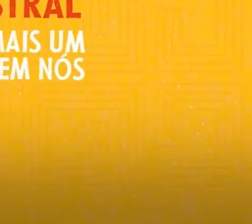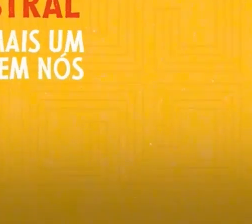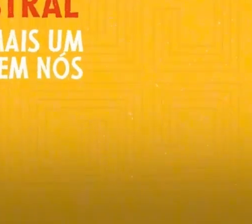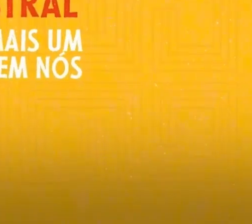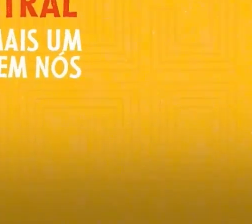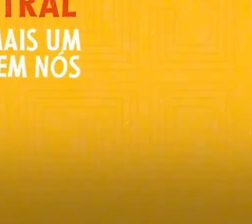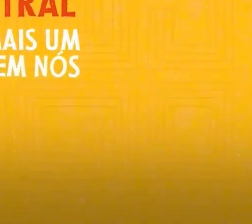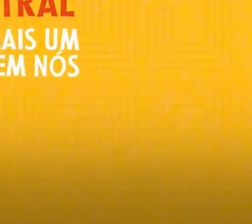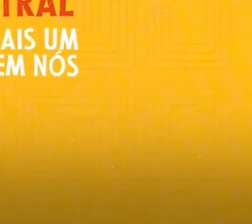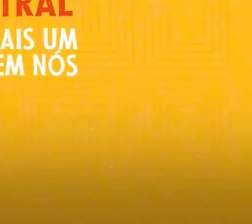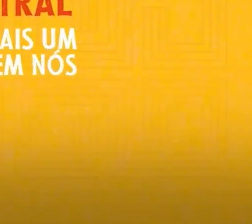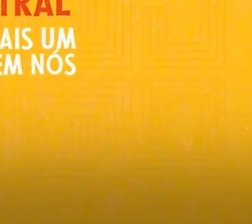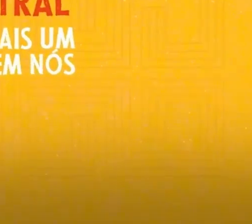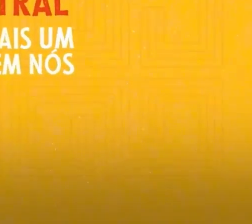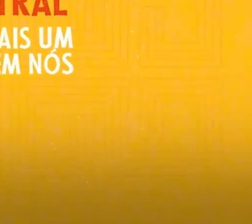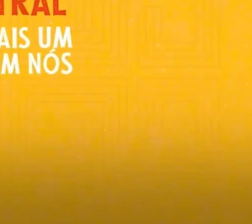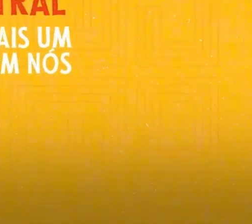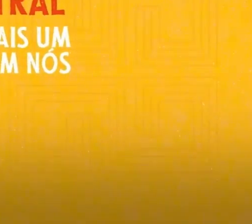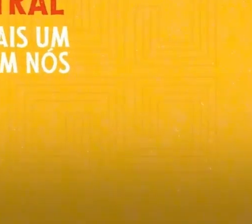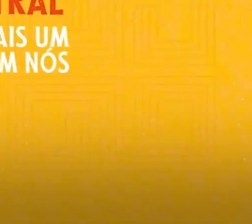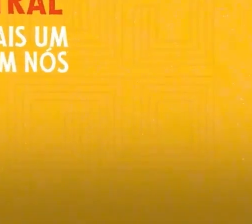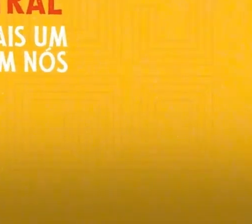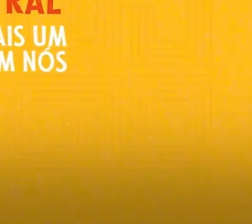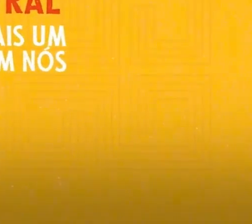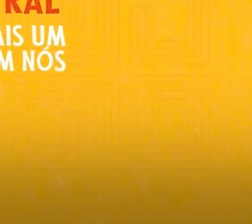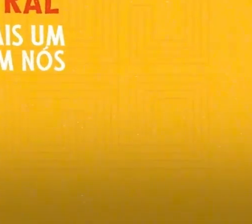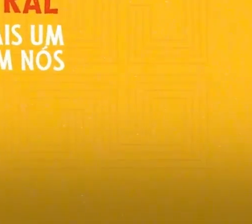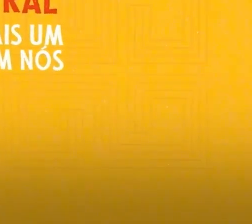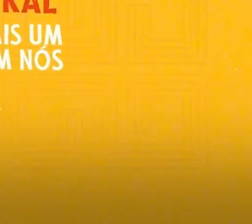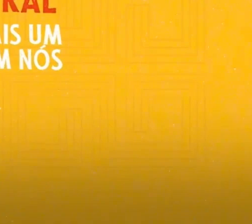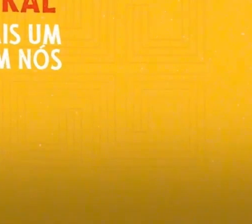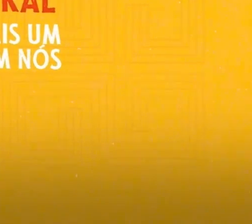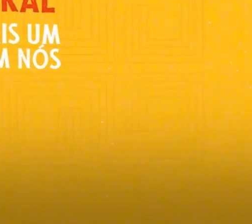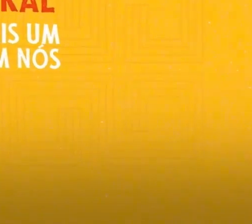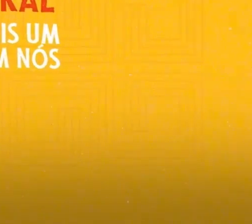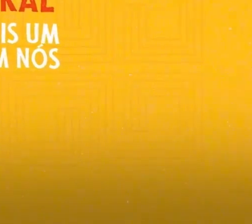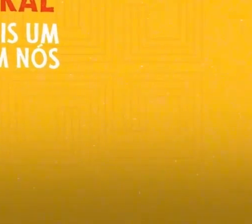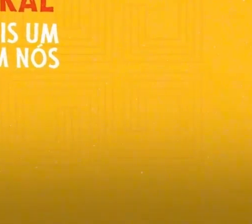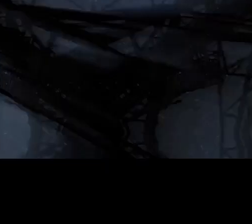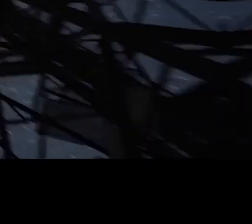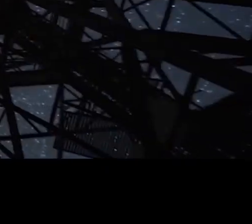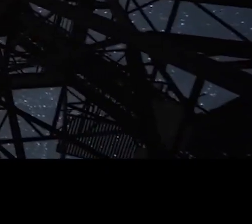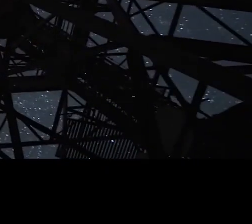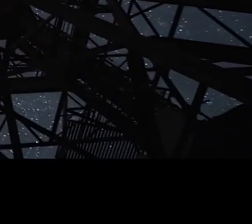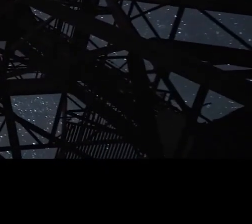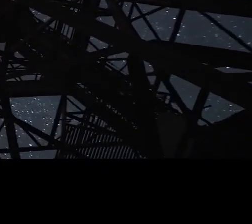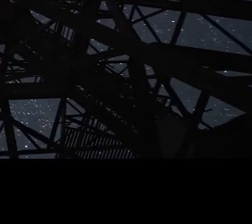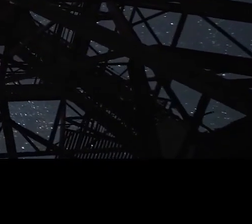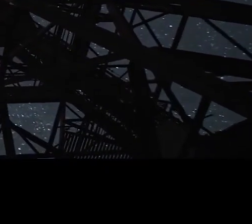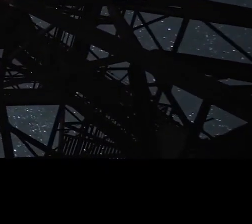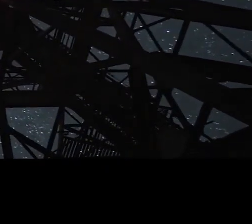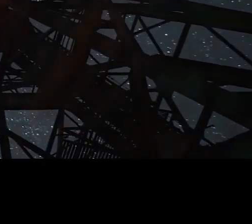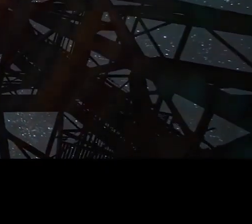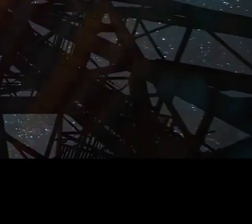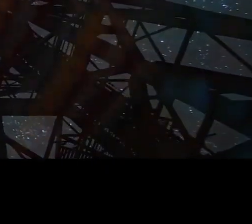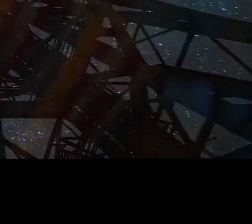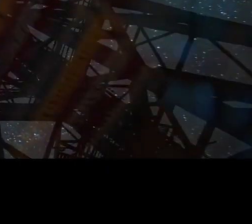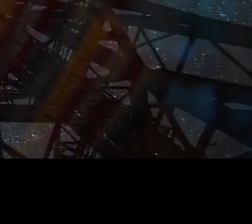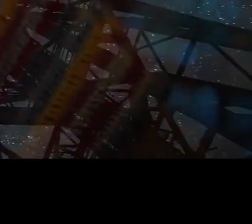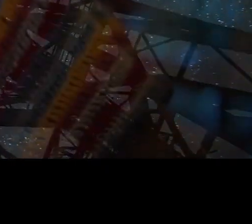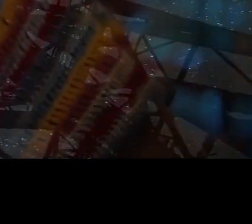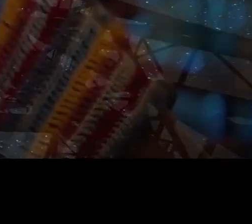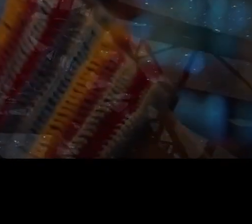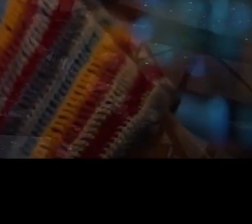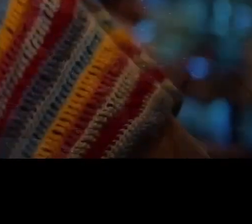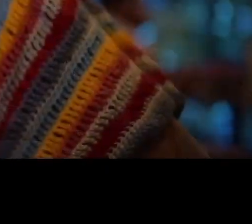Povos Indígenas, Brasil, União e Reconstrução, Governo Federal. Eu tinha certeza que esse